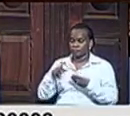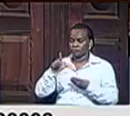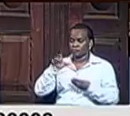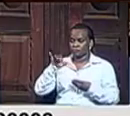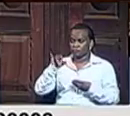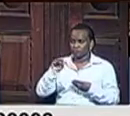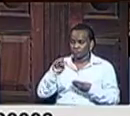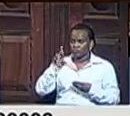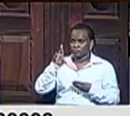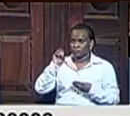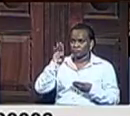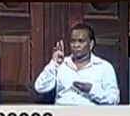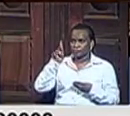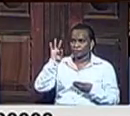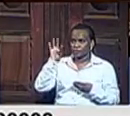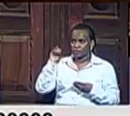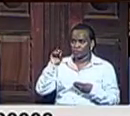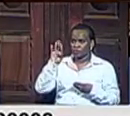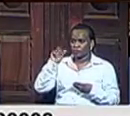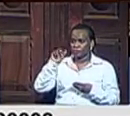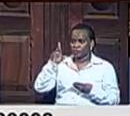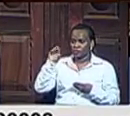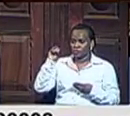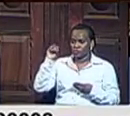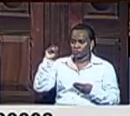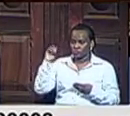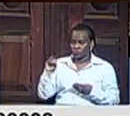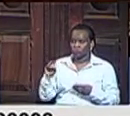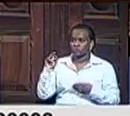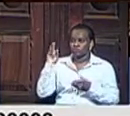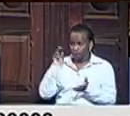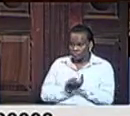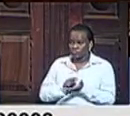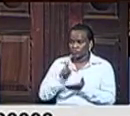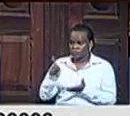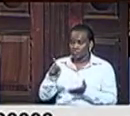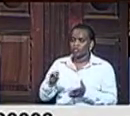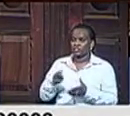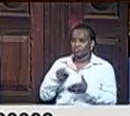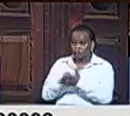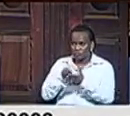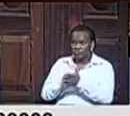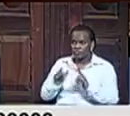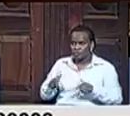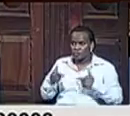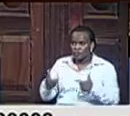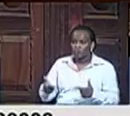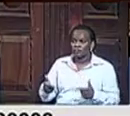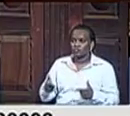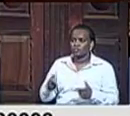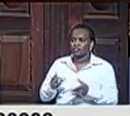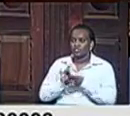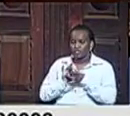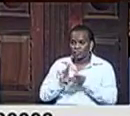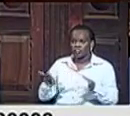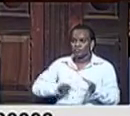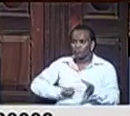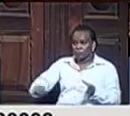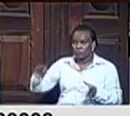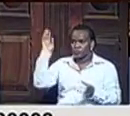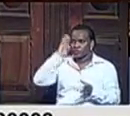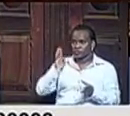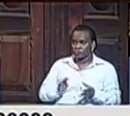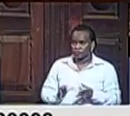Roberto Barroso, assumidamente um militante da causa da legalização do aborto no